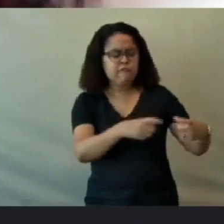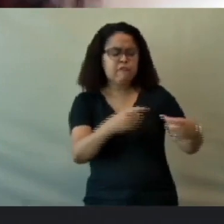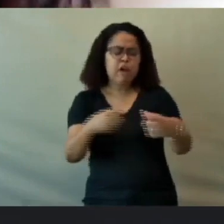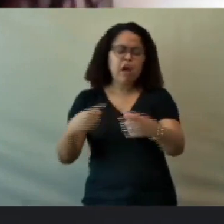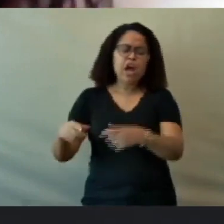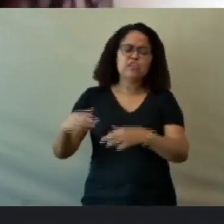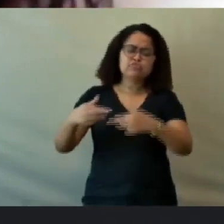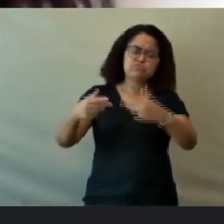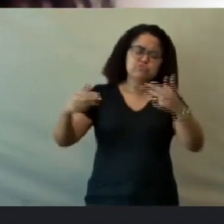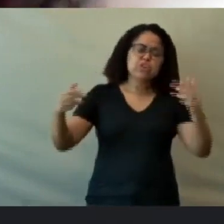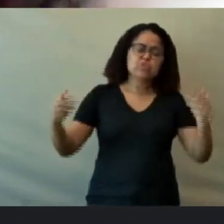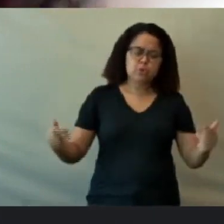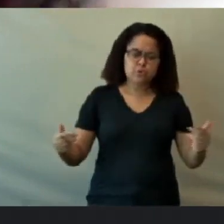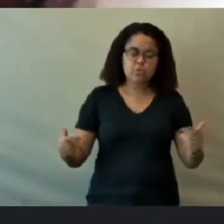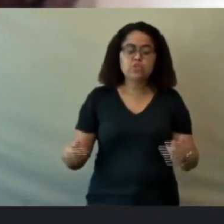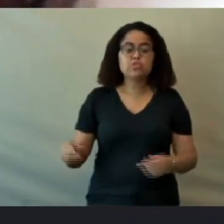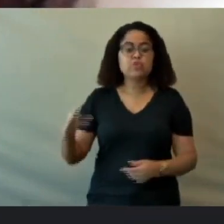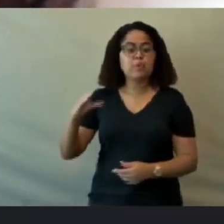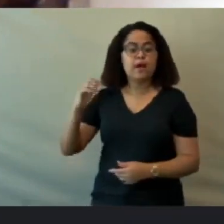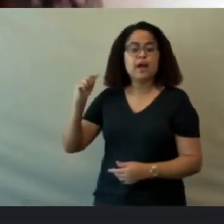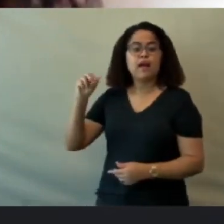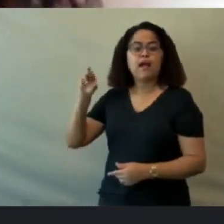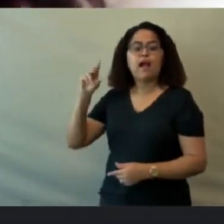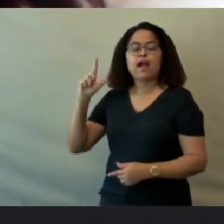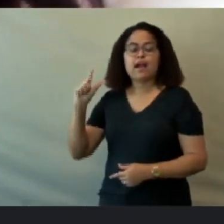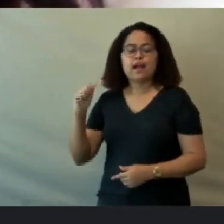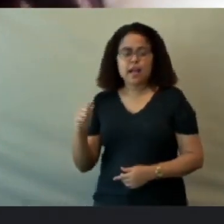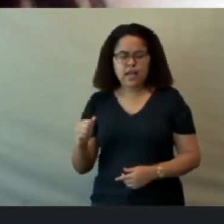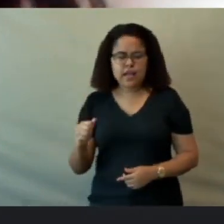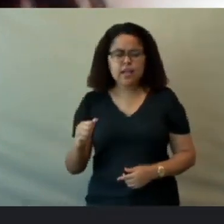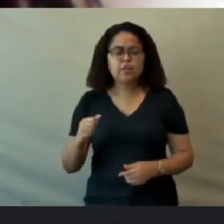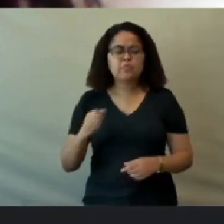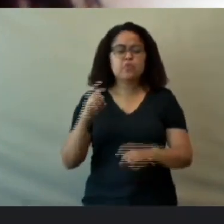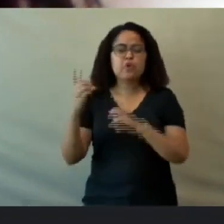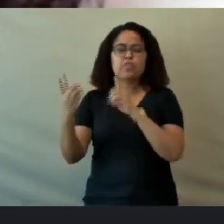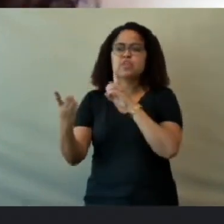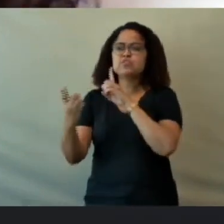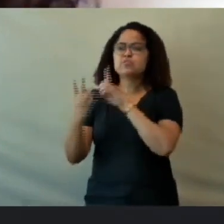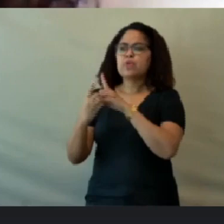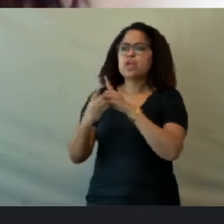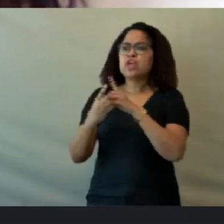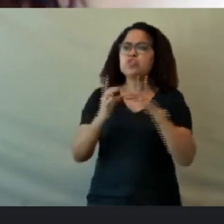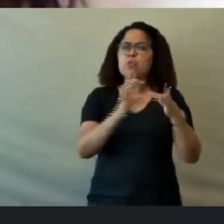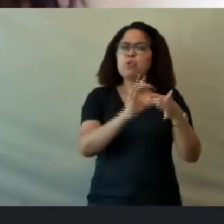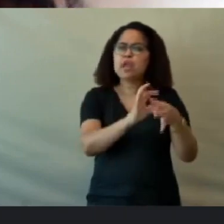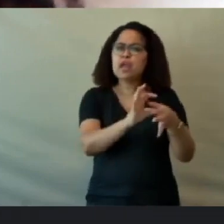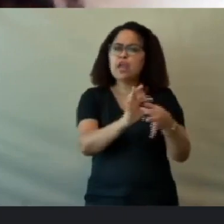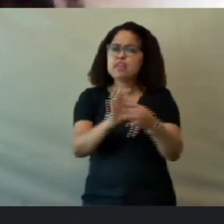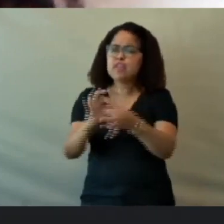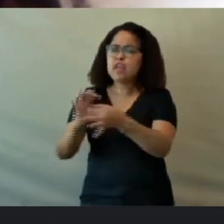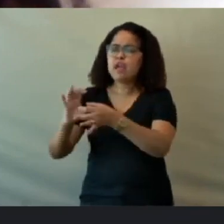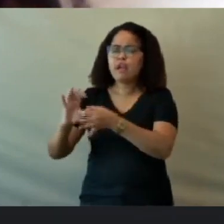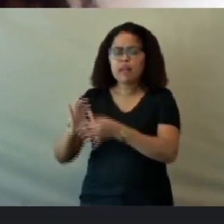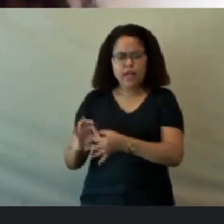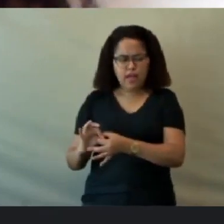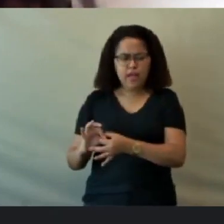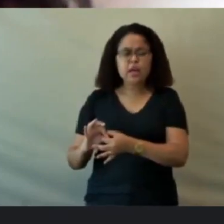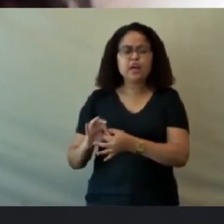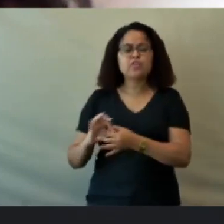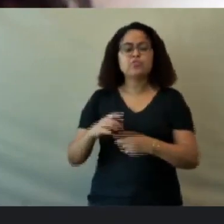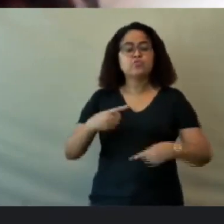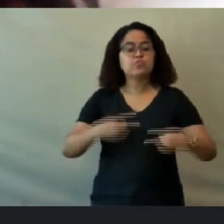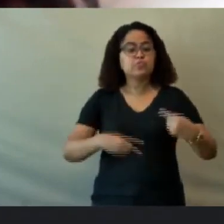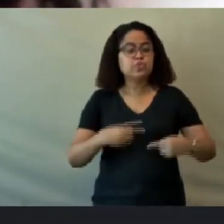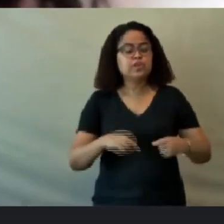no atendimento integrado aí de política de saúde política de assistência social então é isso sim que eu